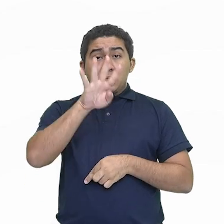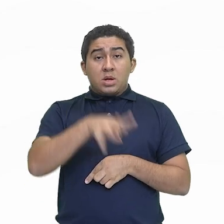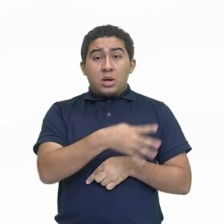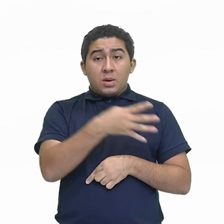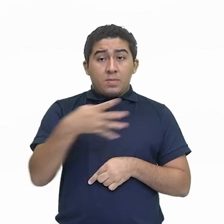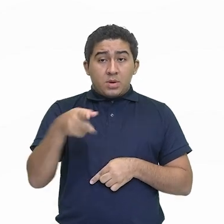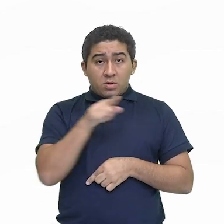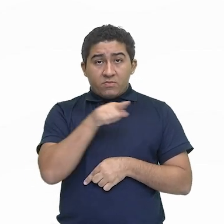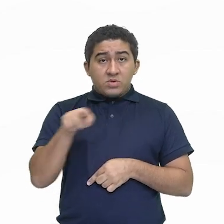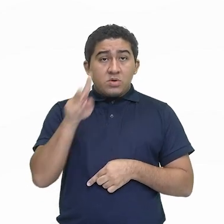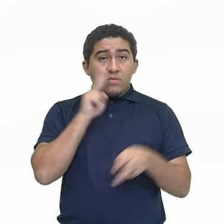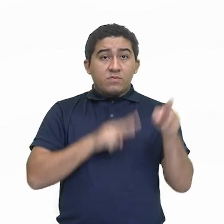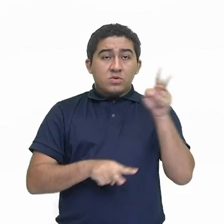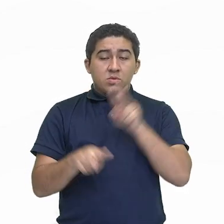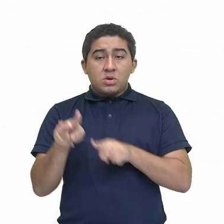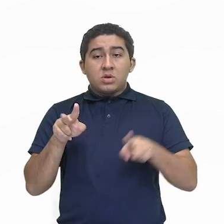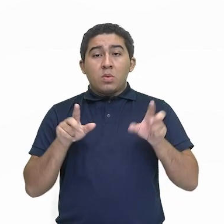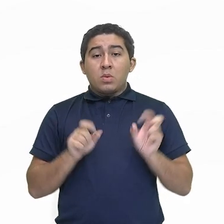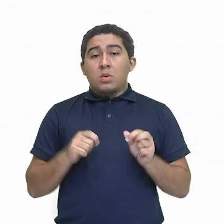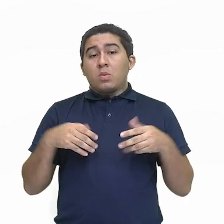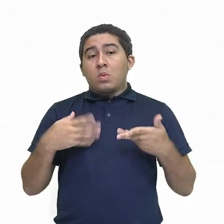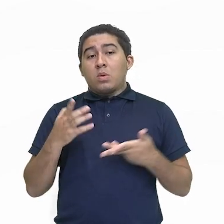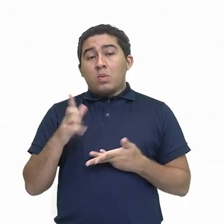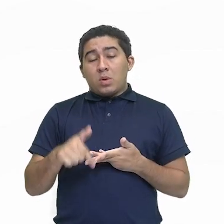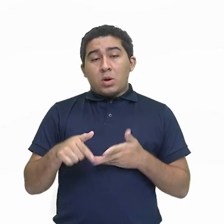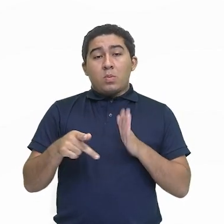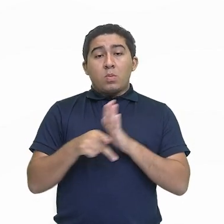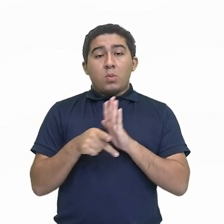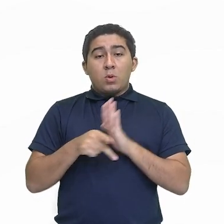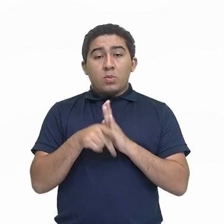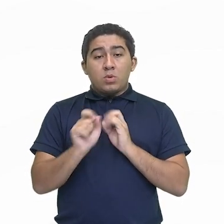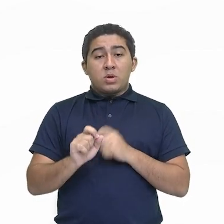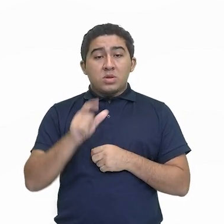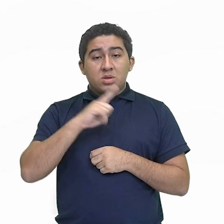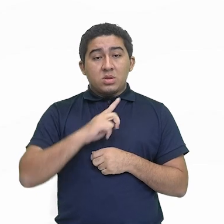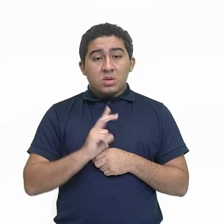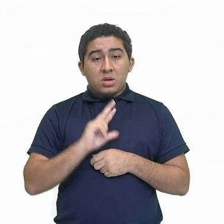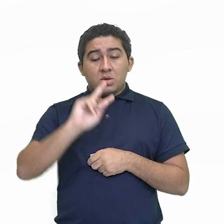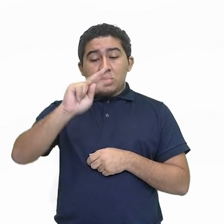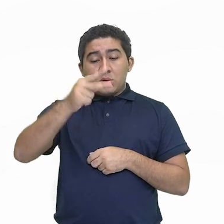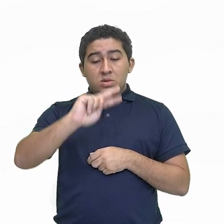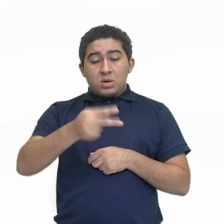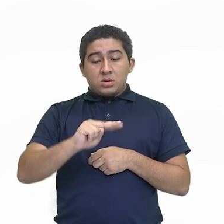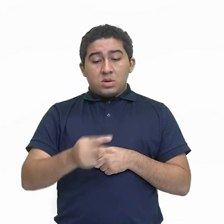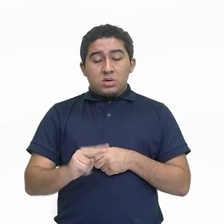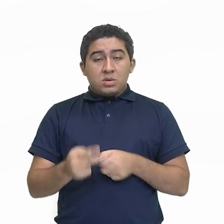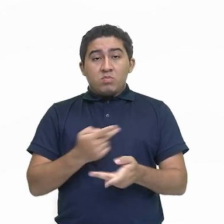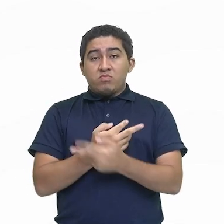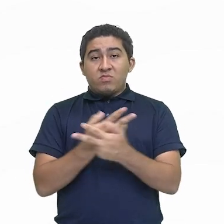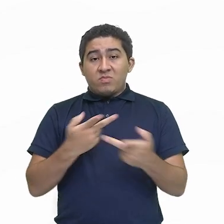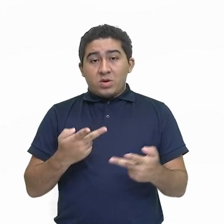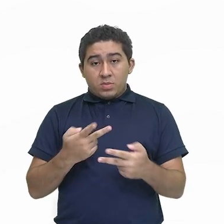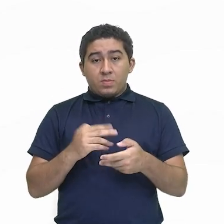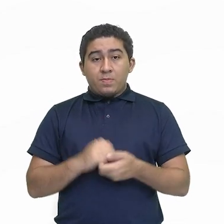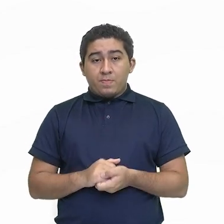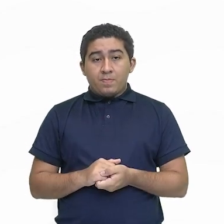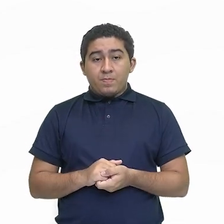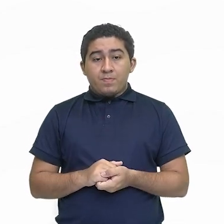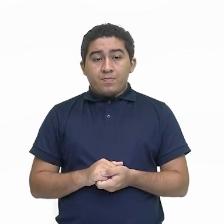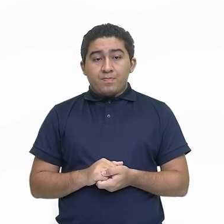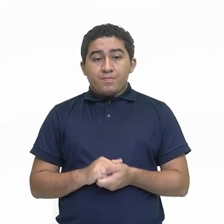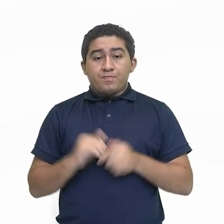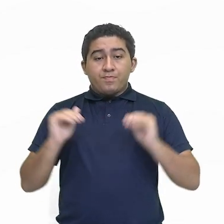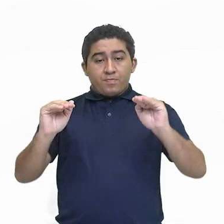você visualizar quais são os múltiplos e os submúltiplos do metro quadrado. Então, abaixo nós temos